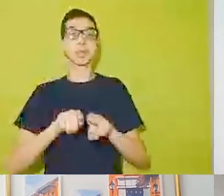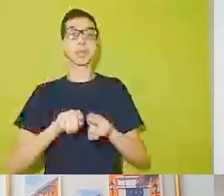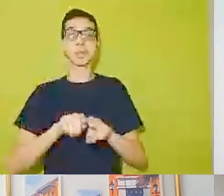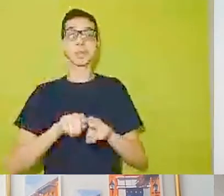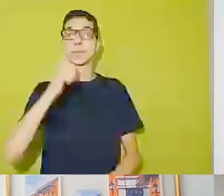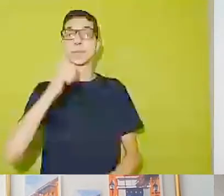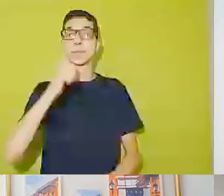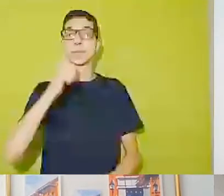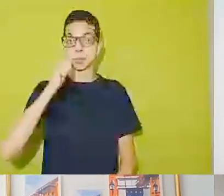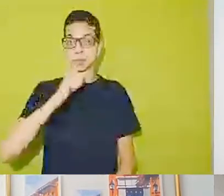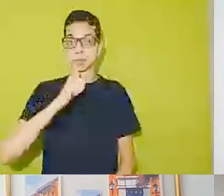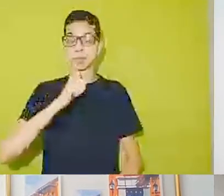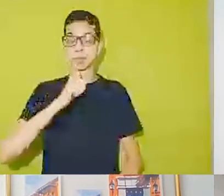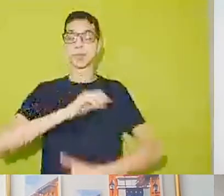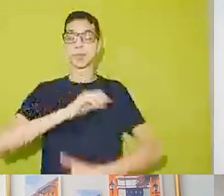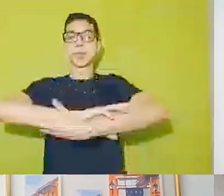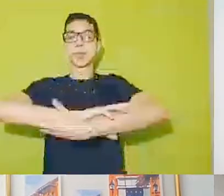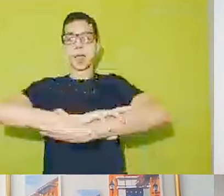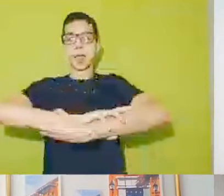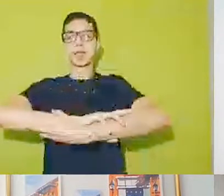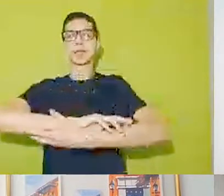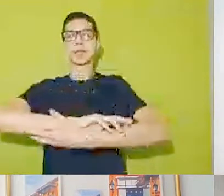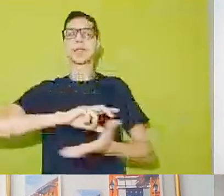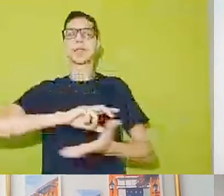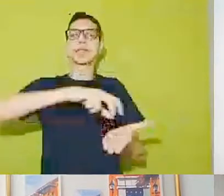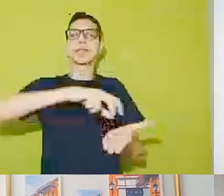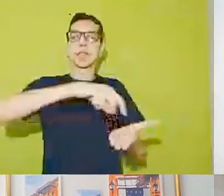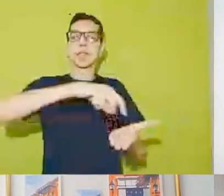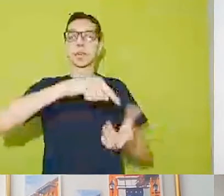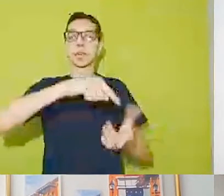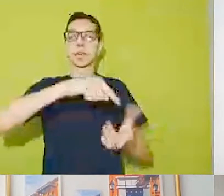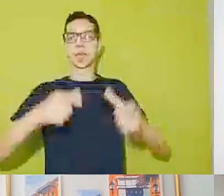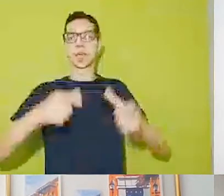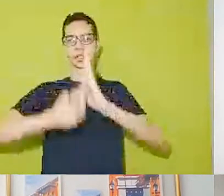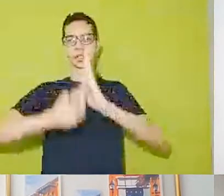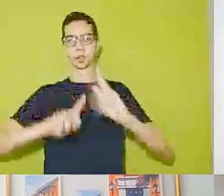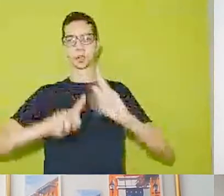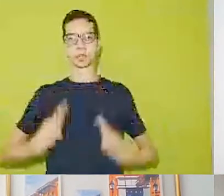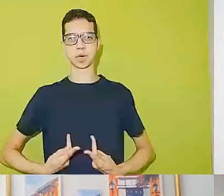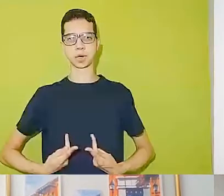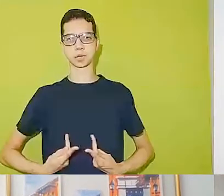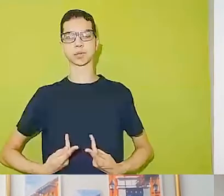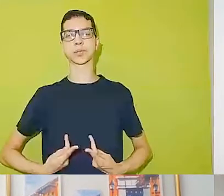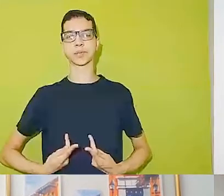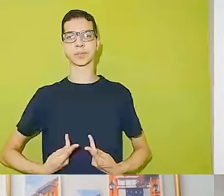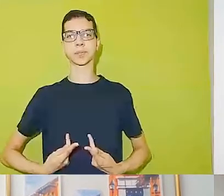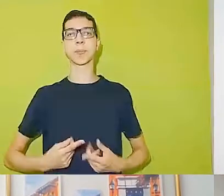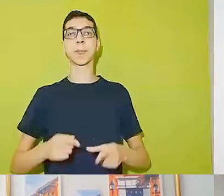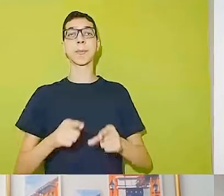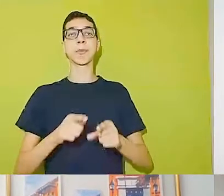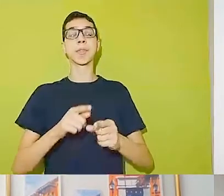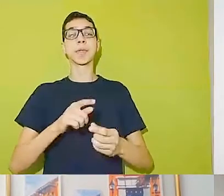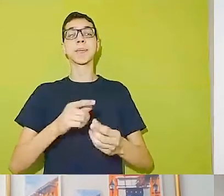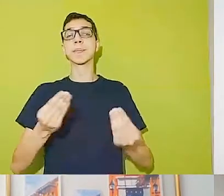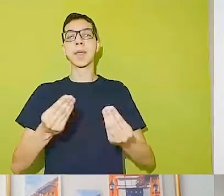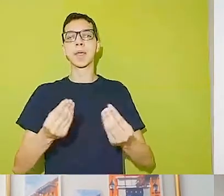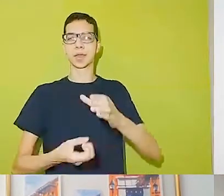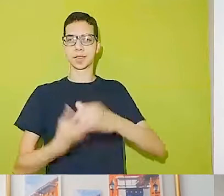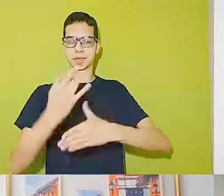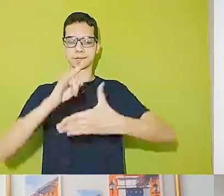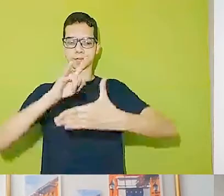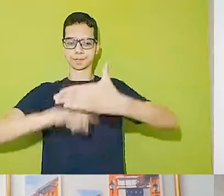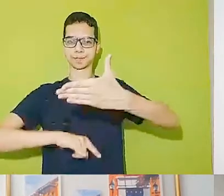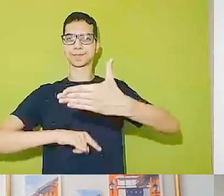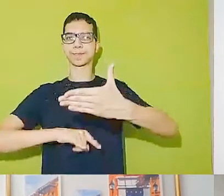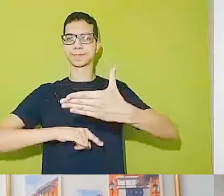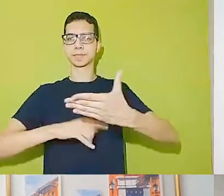o Núcleo de Direitos Humanos para a construção dessa cartilha e tantas outras iniciativas, né, em conjunto que os núcleos têm. Esse tema